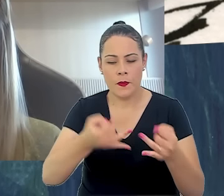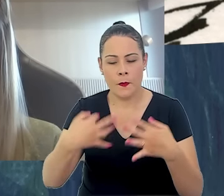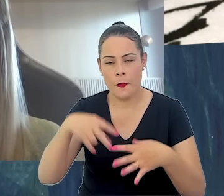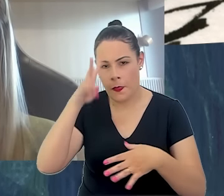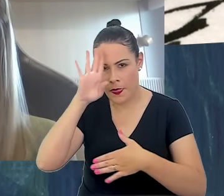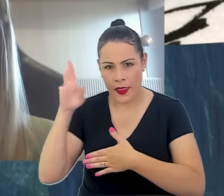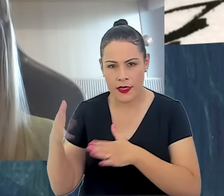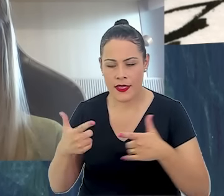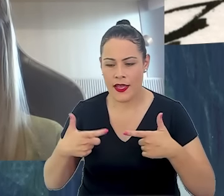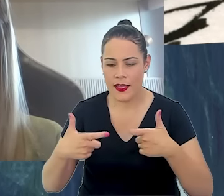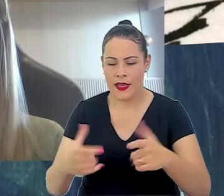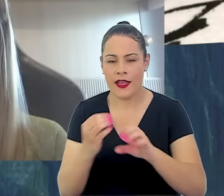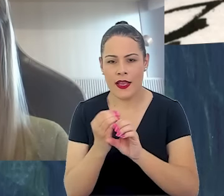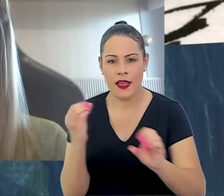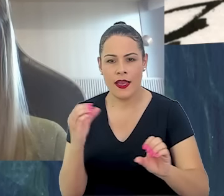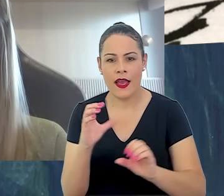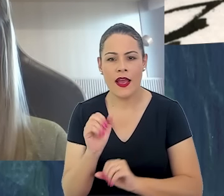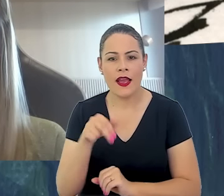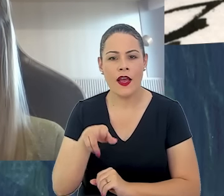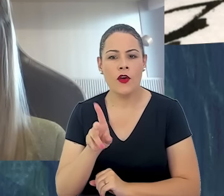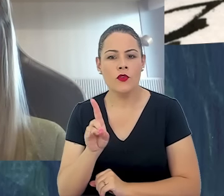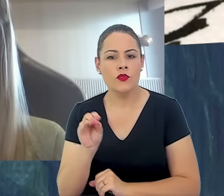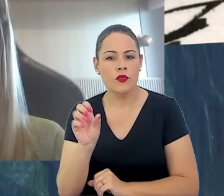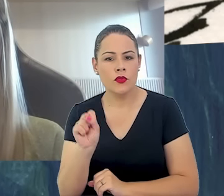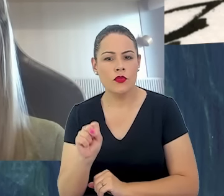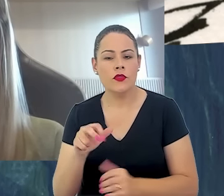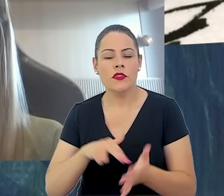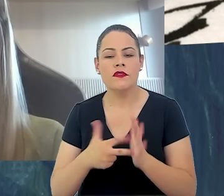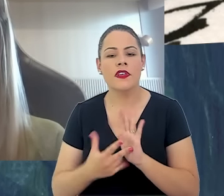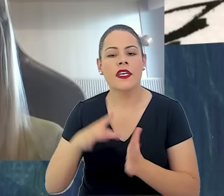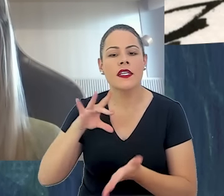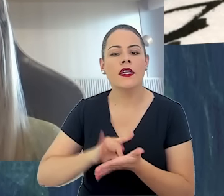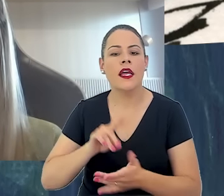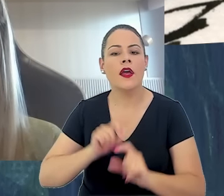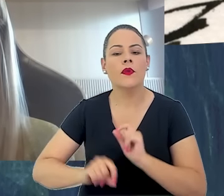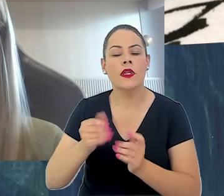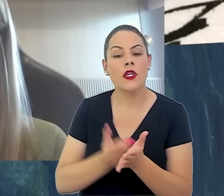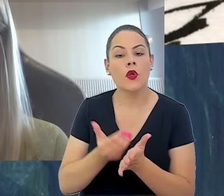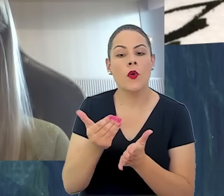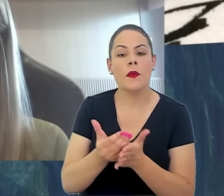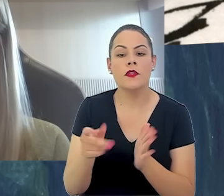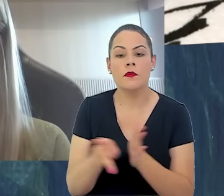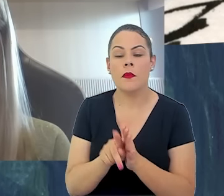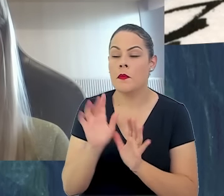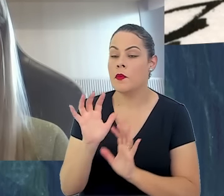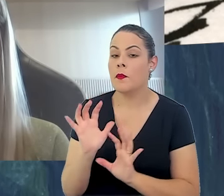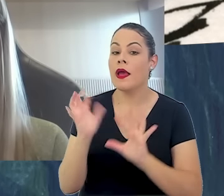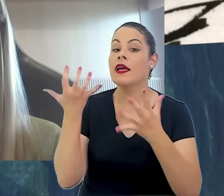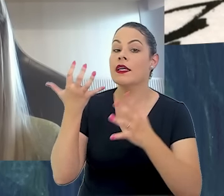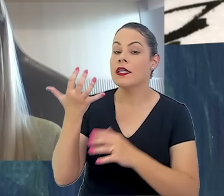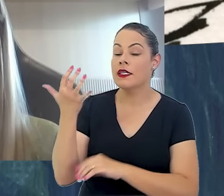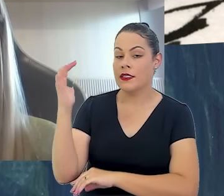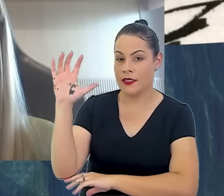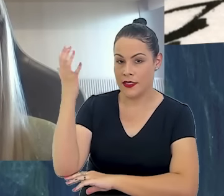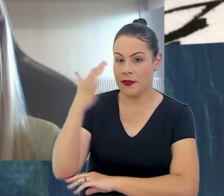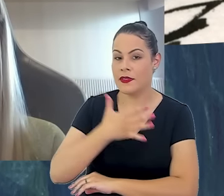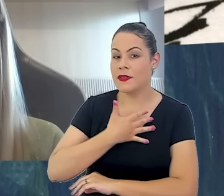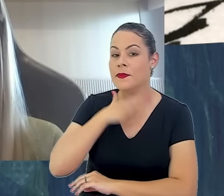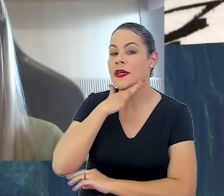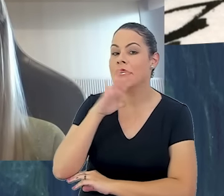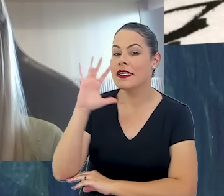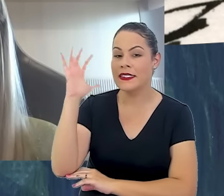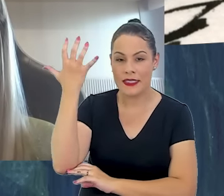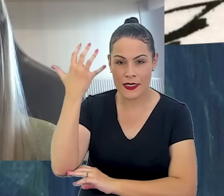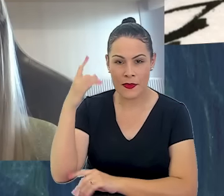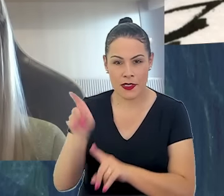ali da Guerra de Canudos, na realidade ela começa com uma crise climática, né?